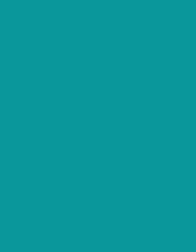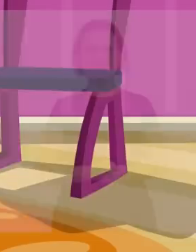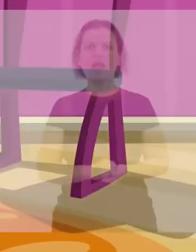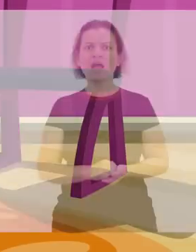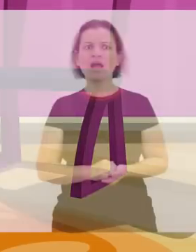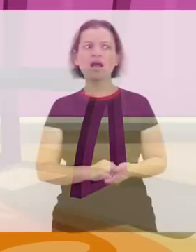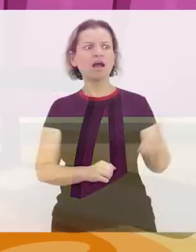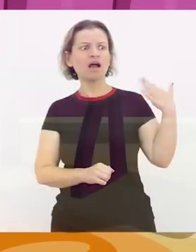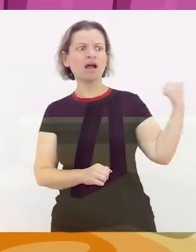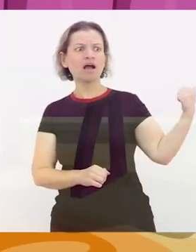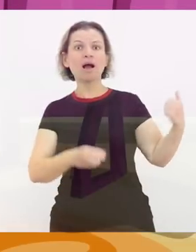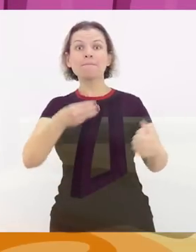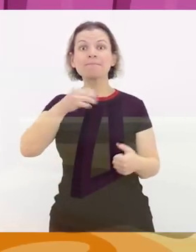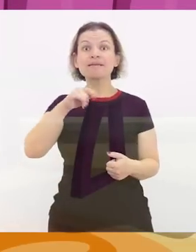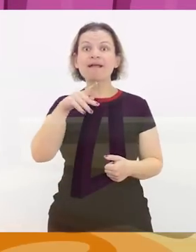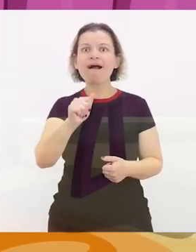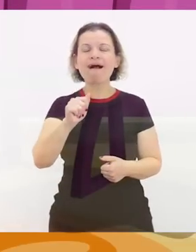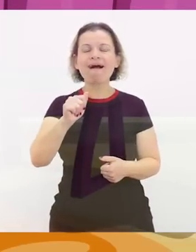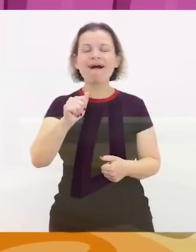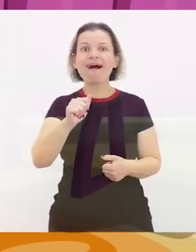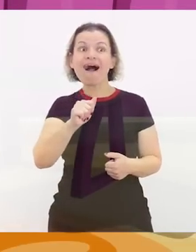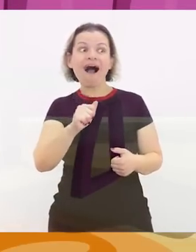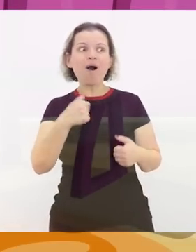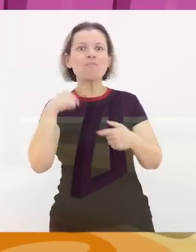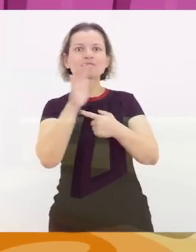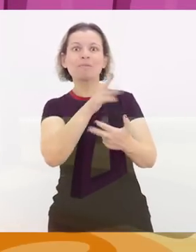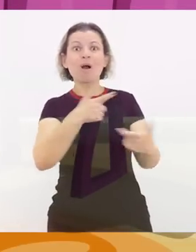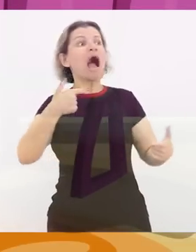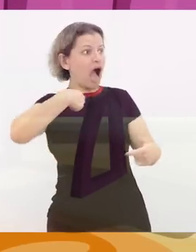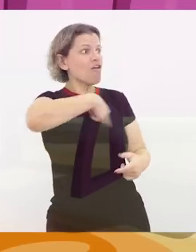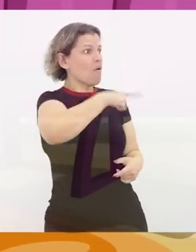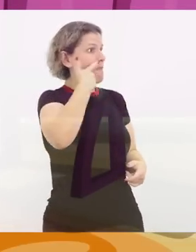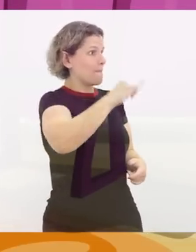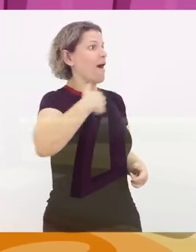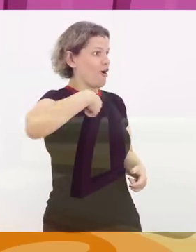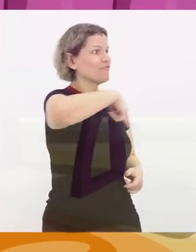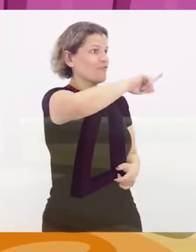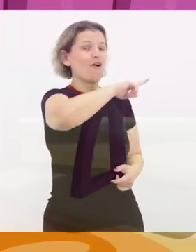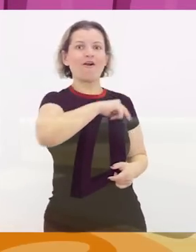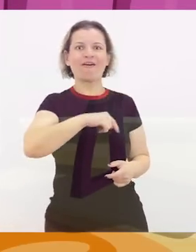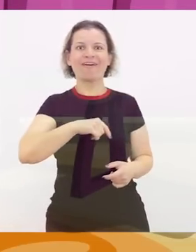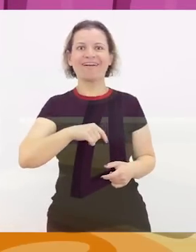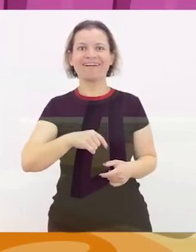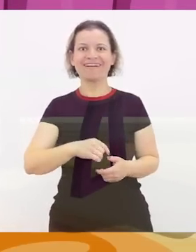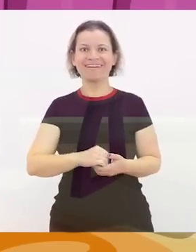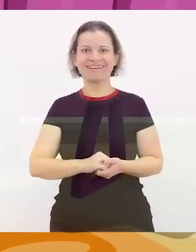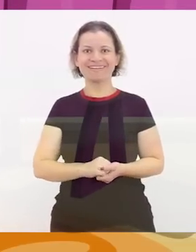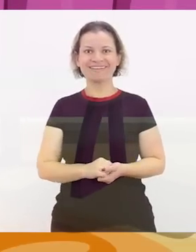Mika, venha cá que eu quero te mostrar uma coisa. Estou indo, papai!